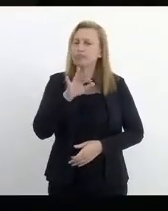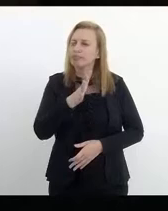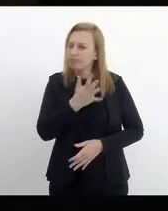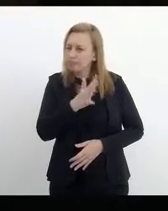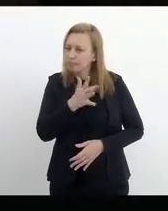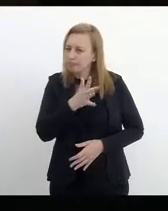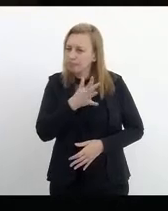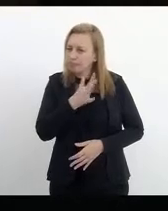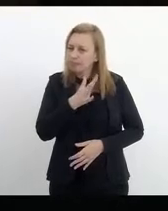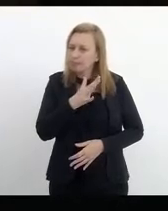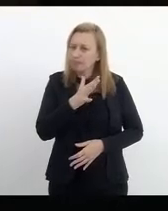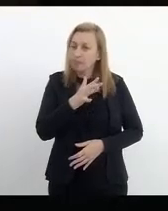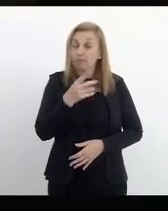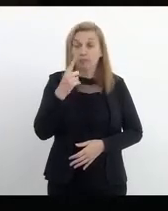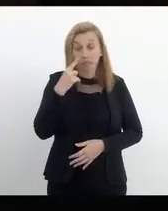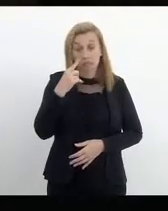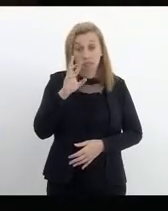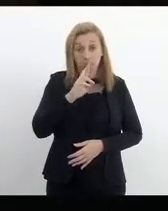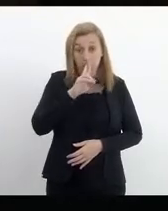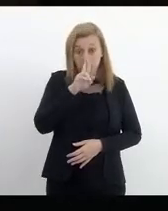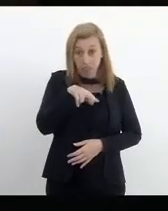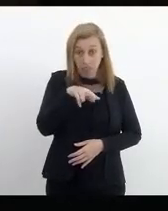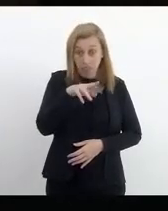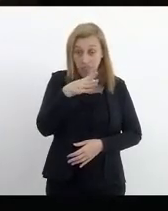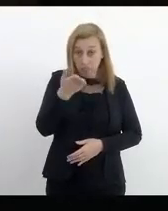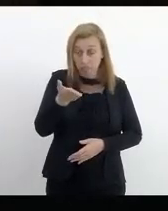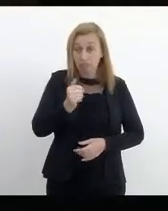menos podemos antever o resultado